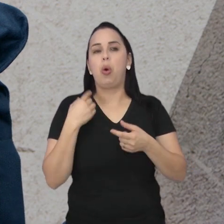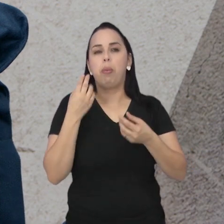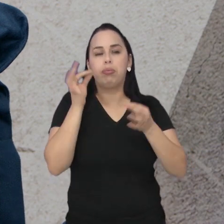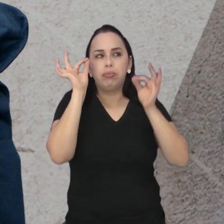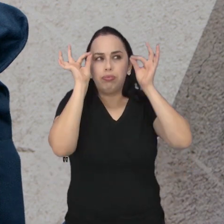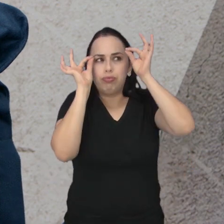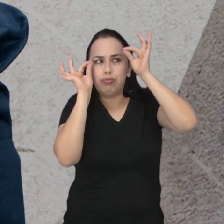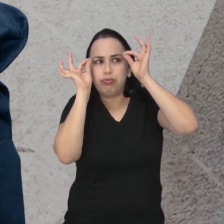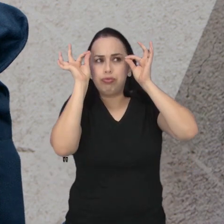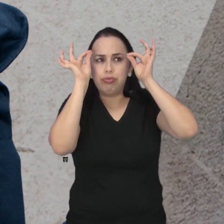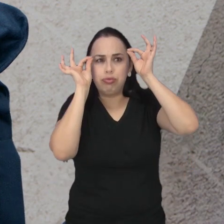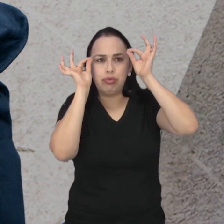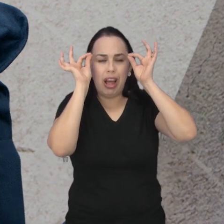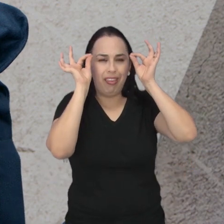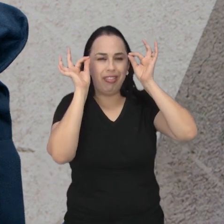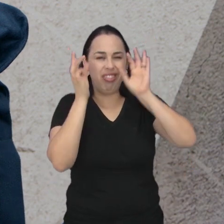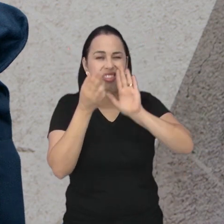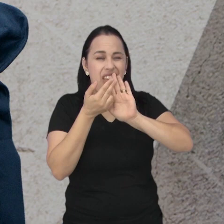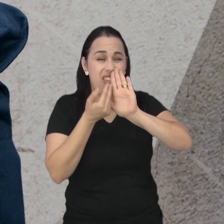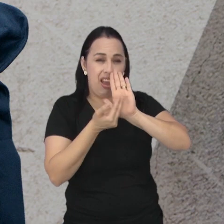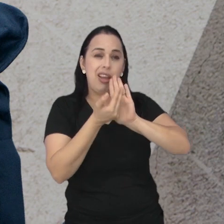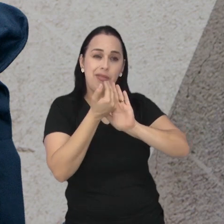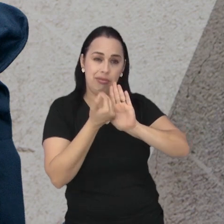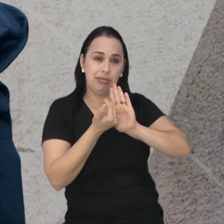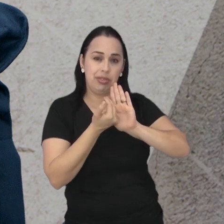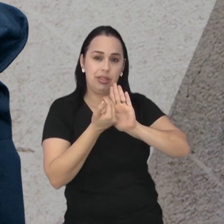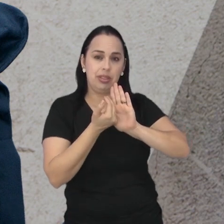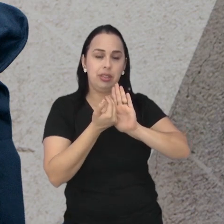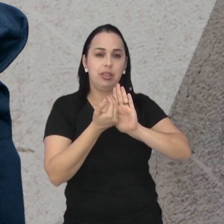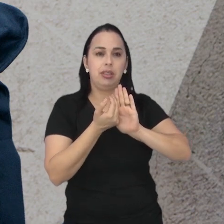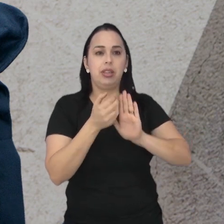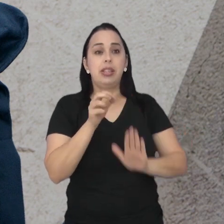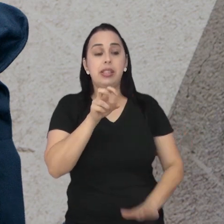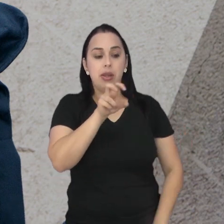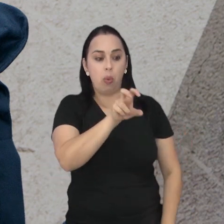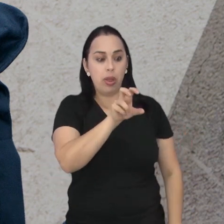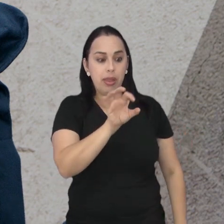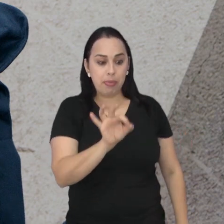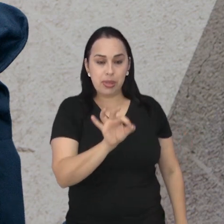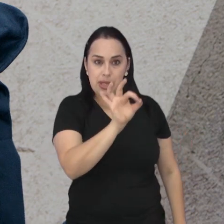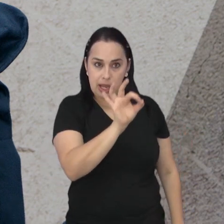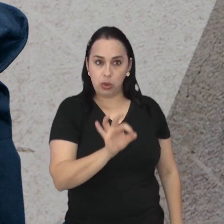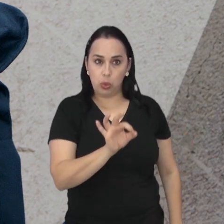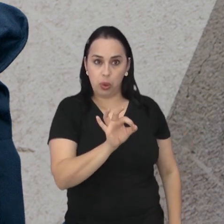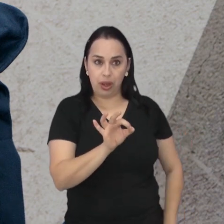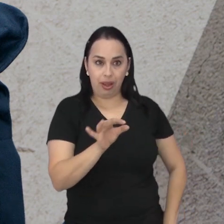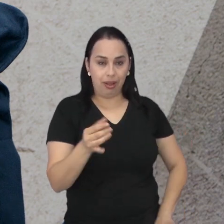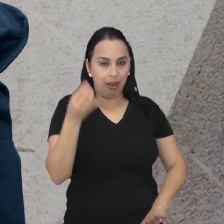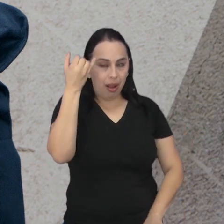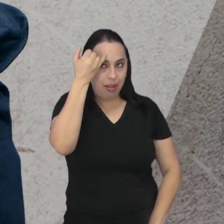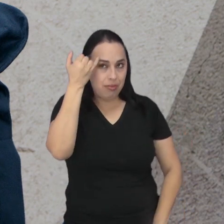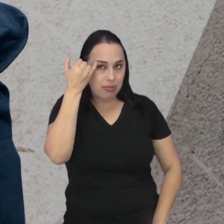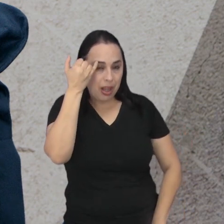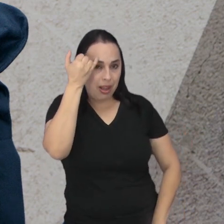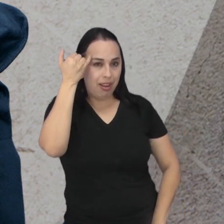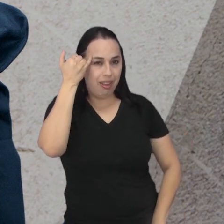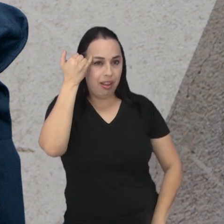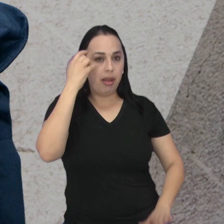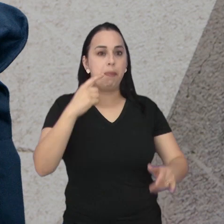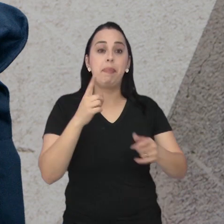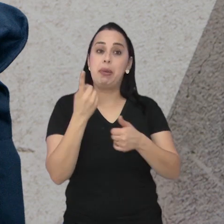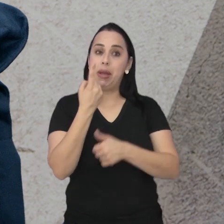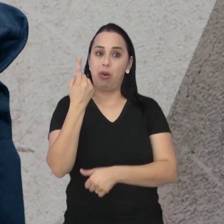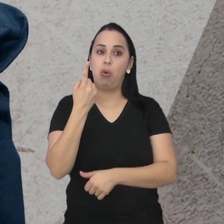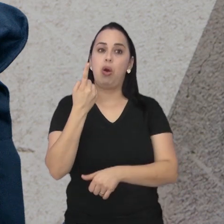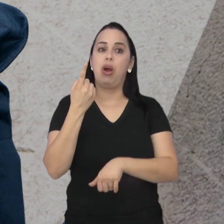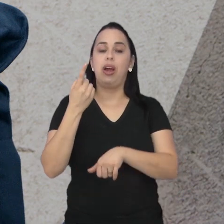pelo design, né? Mais de 50% do resultado também tem a ver com o design. Então, você